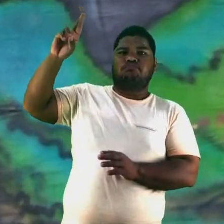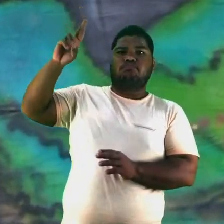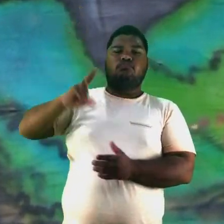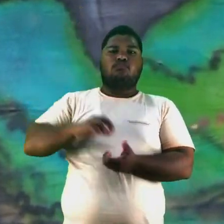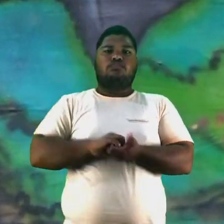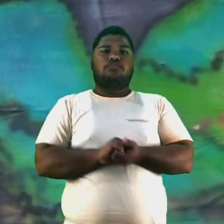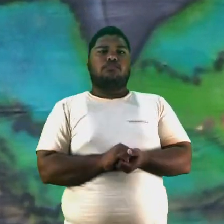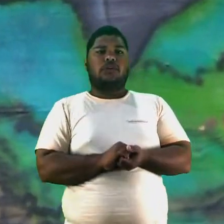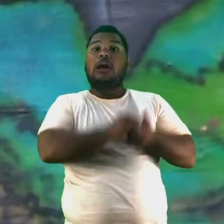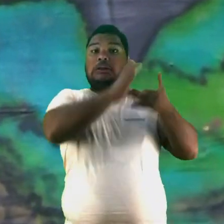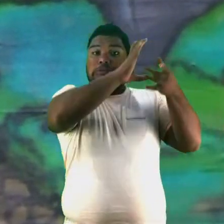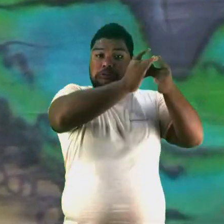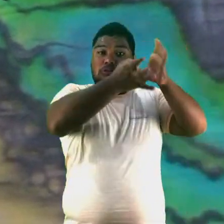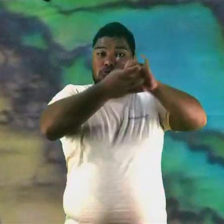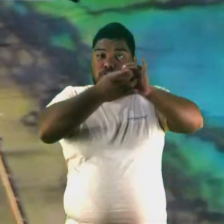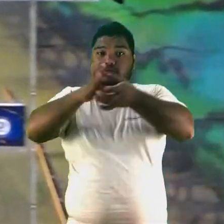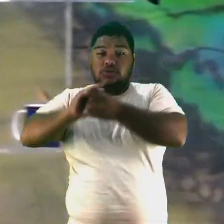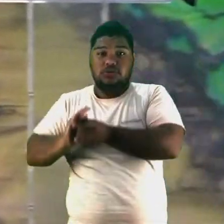contexto,